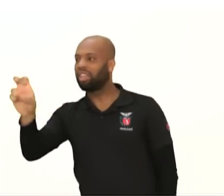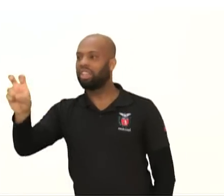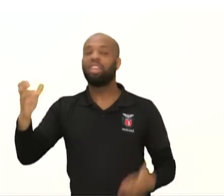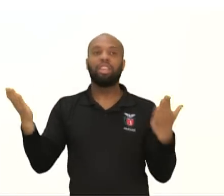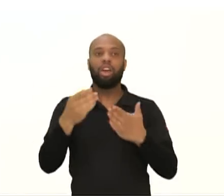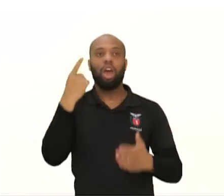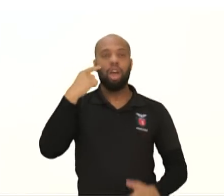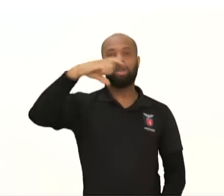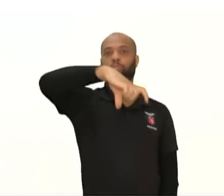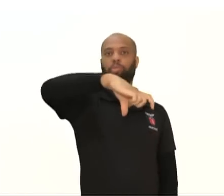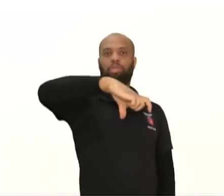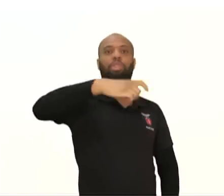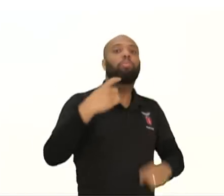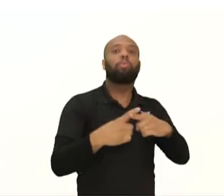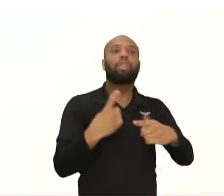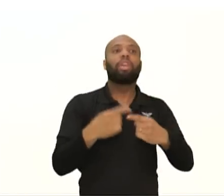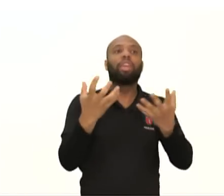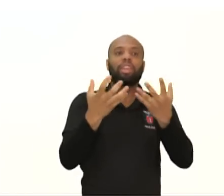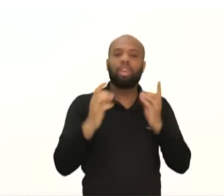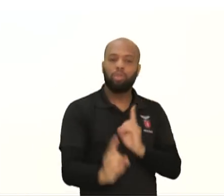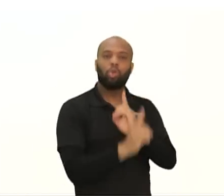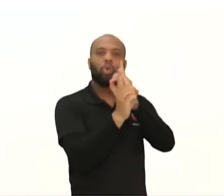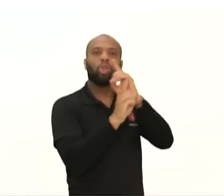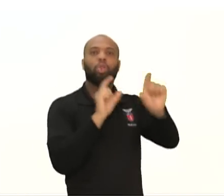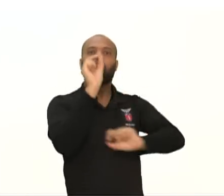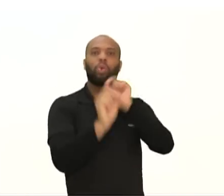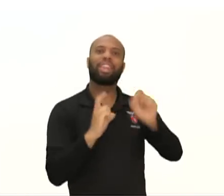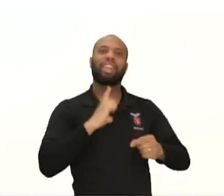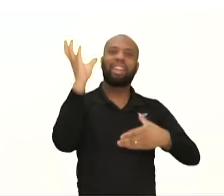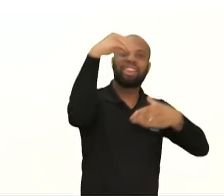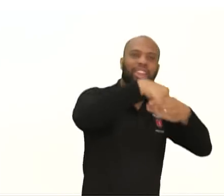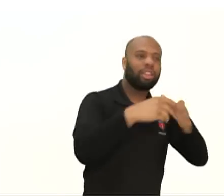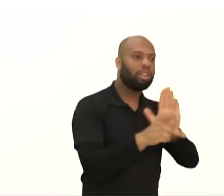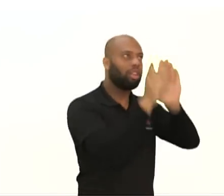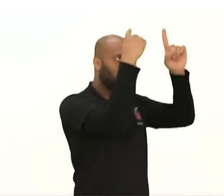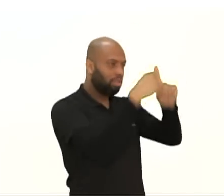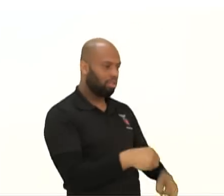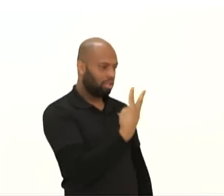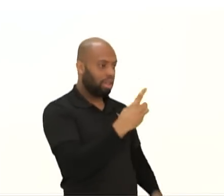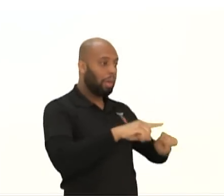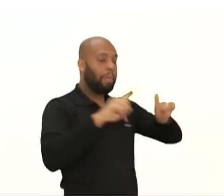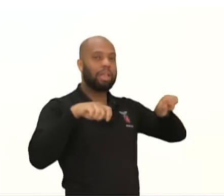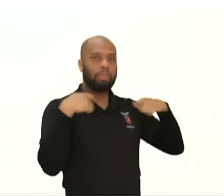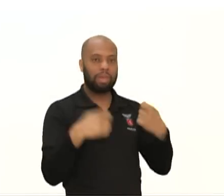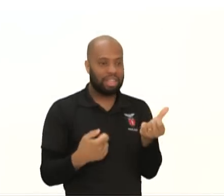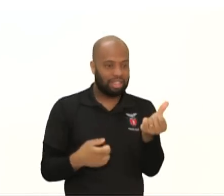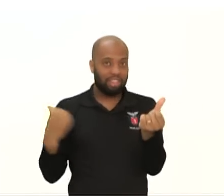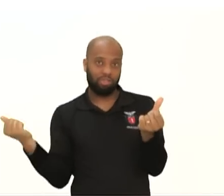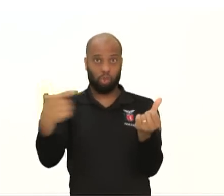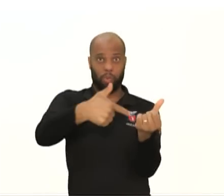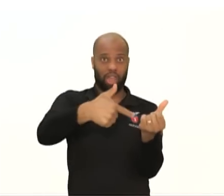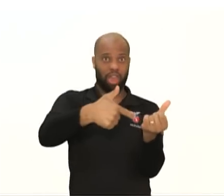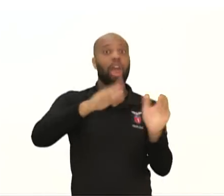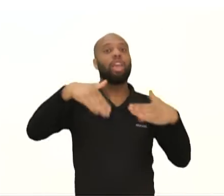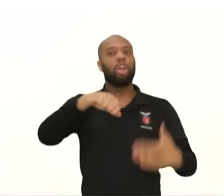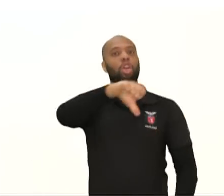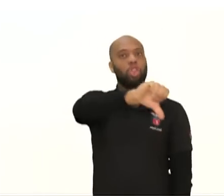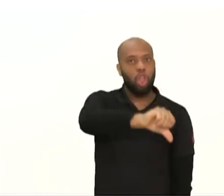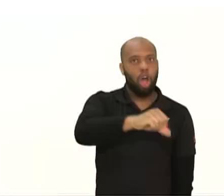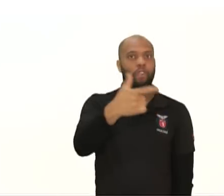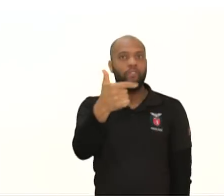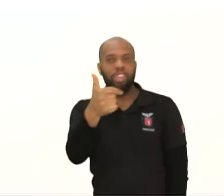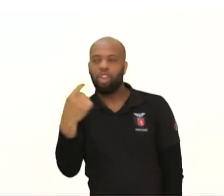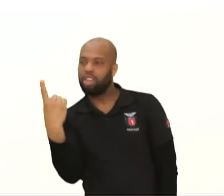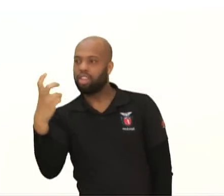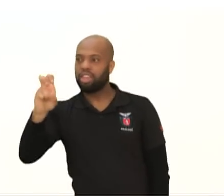essa interseção. Porque eu quero encontrar os múltiplos de 3, dado que eles são maiores que 6. Então, vamos lá, o 9, o 12 e o 15 são os